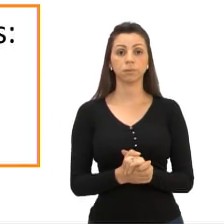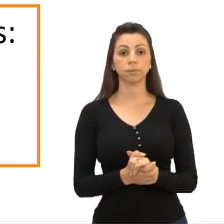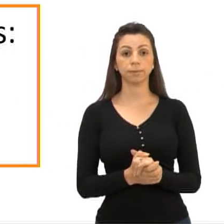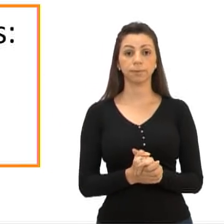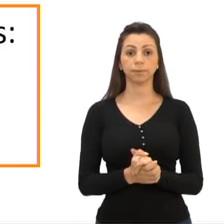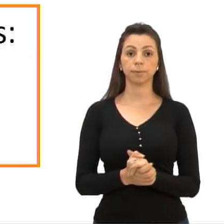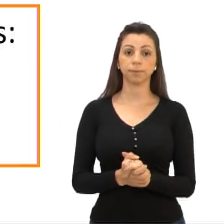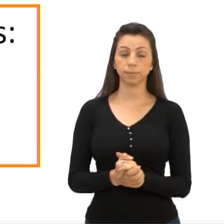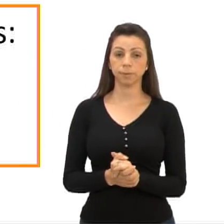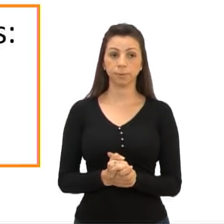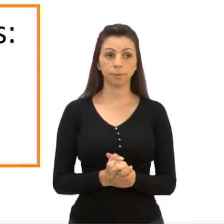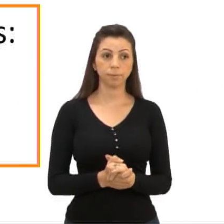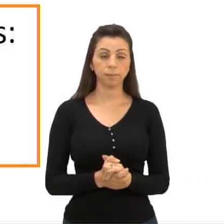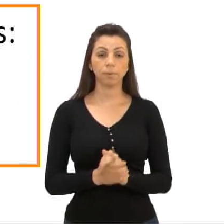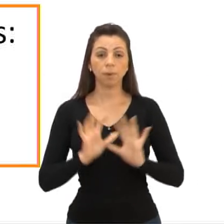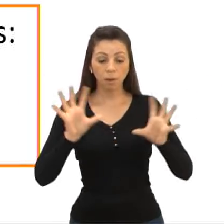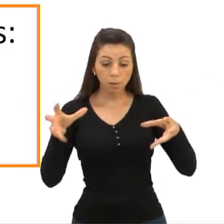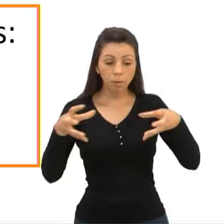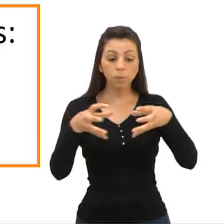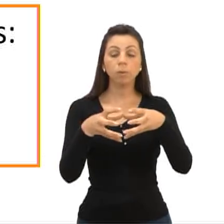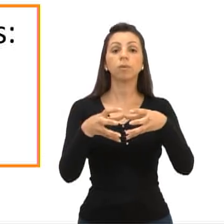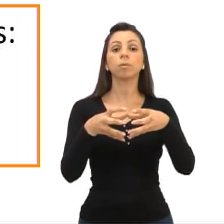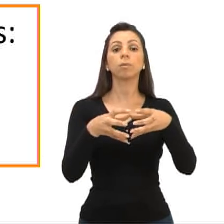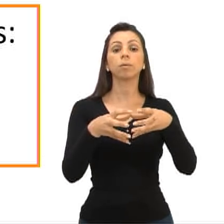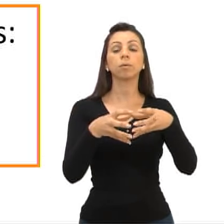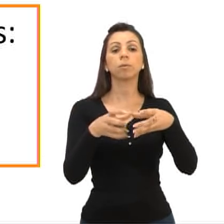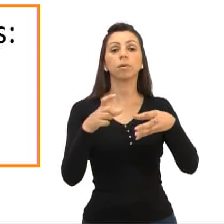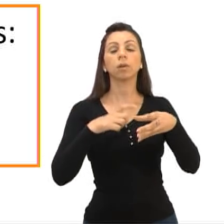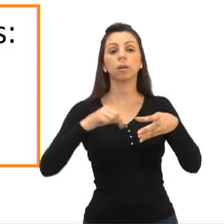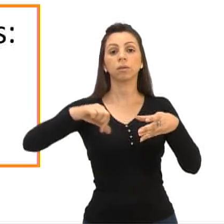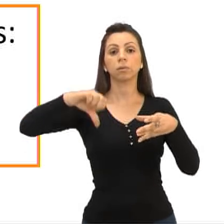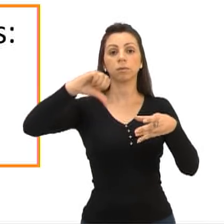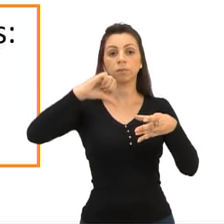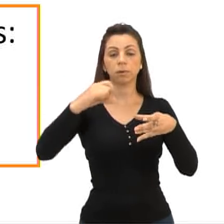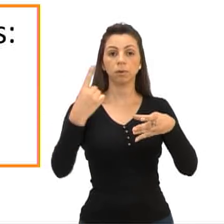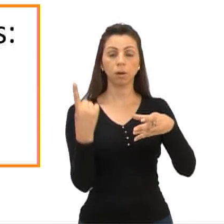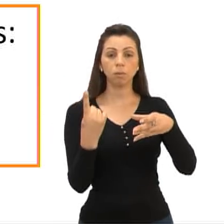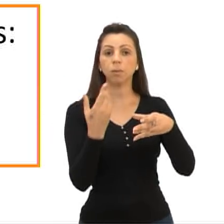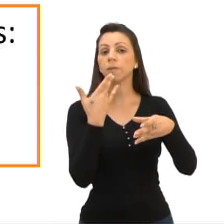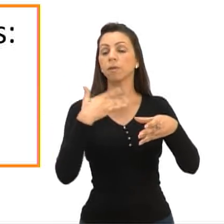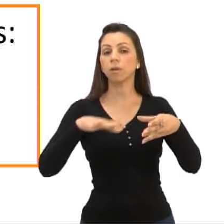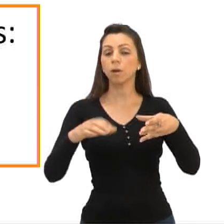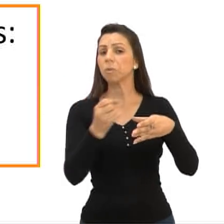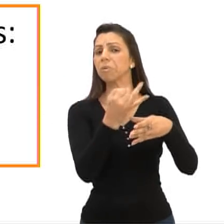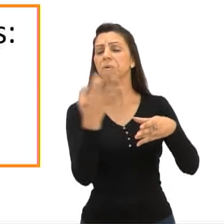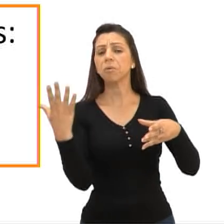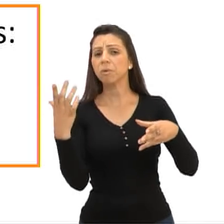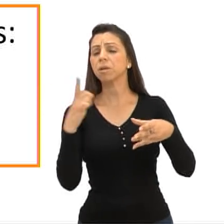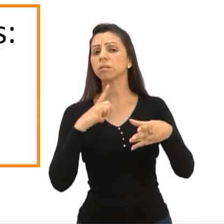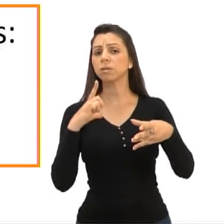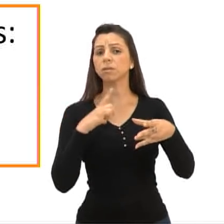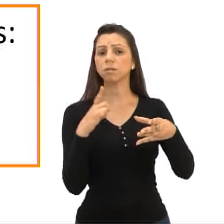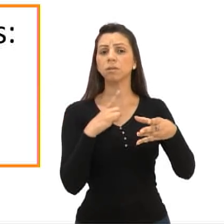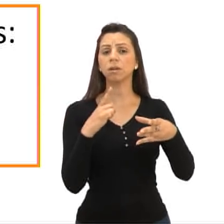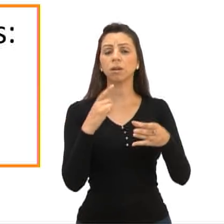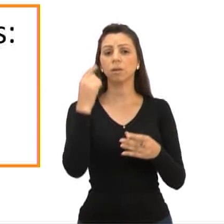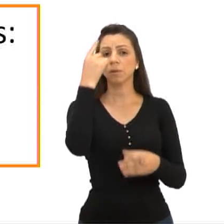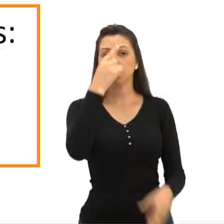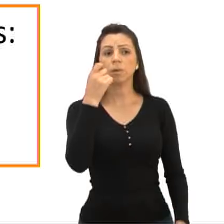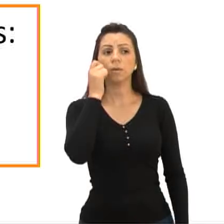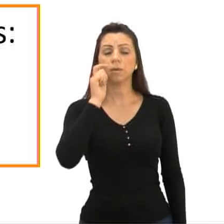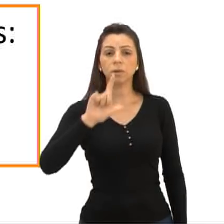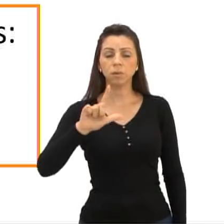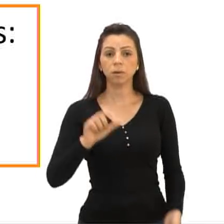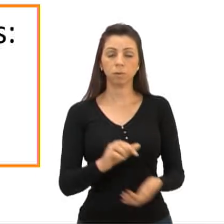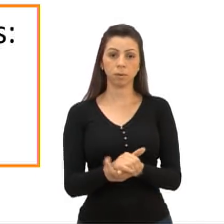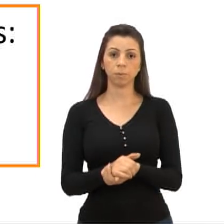azuis, a comunidade tem 91 crianças. Quantas possuem os olhos azuis? Você vai separar